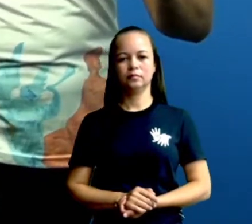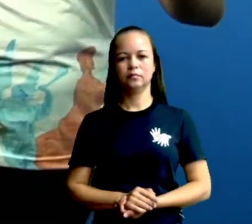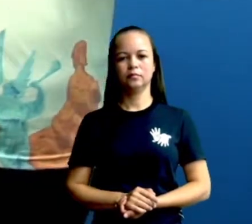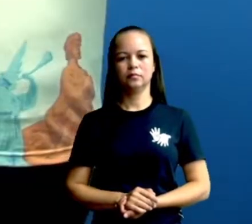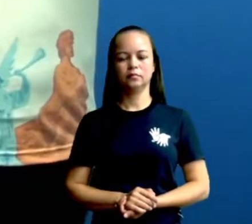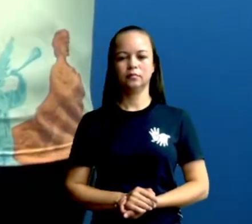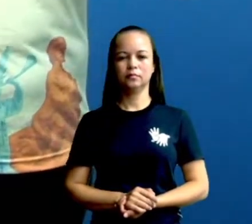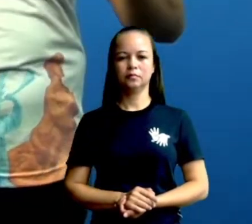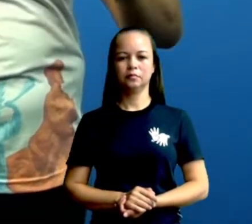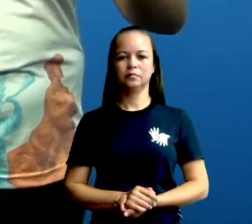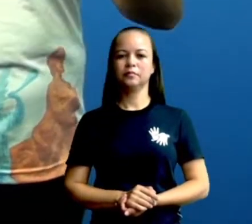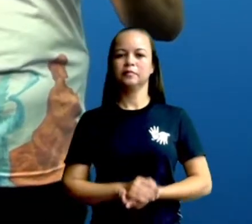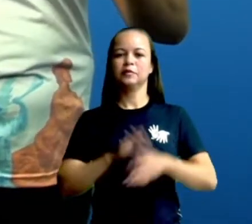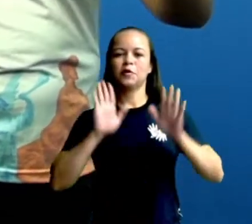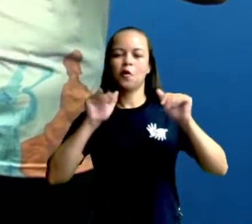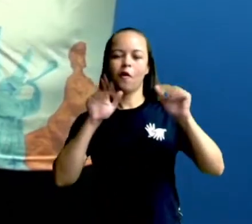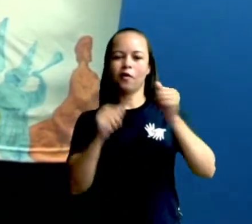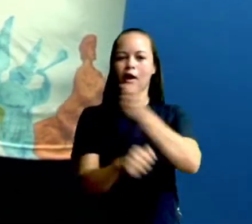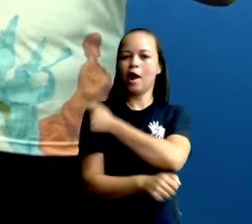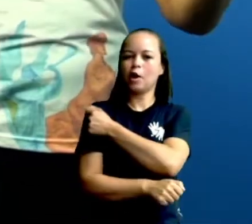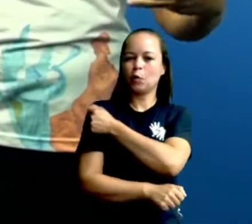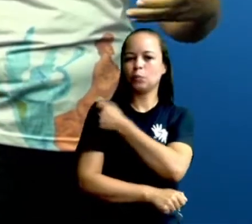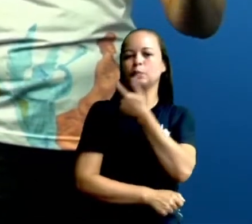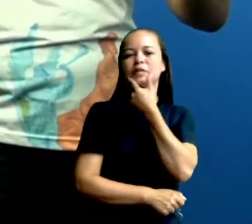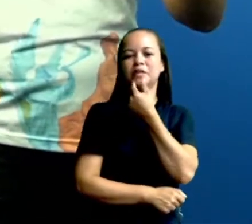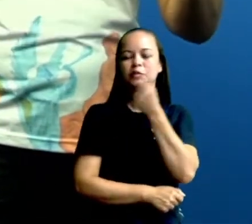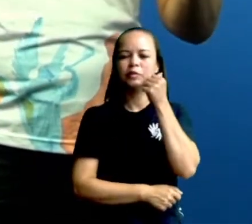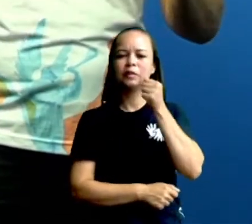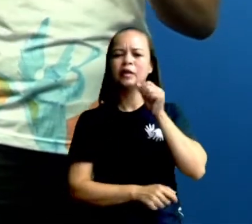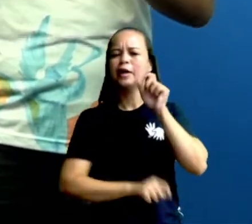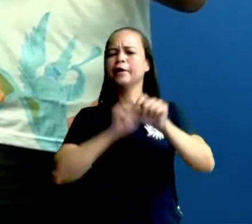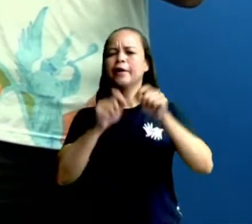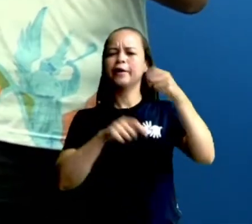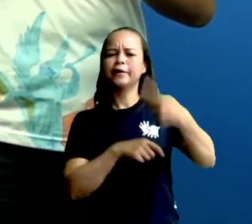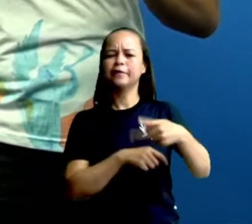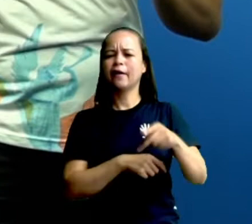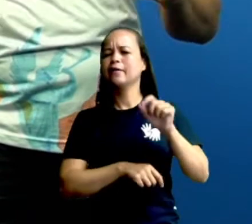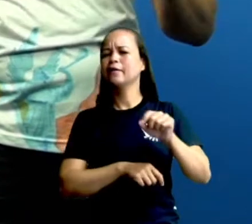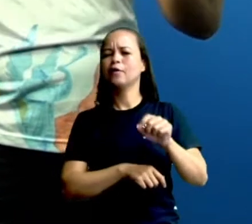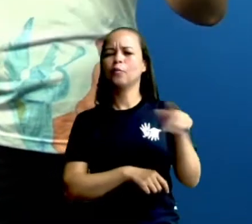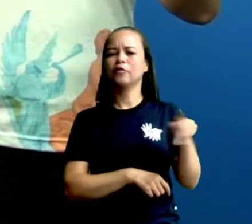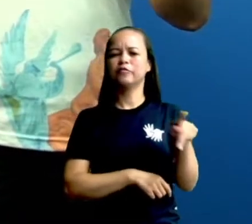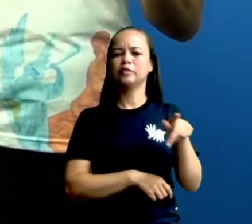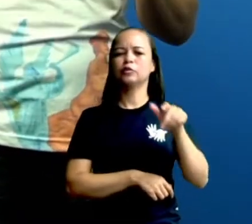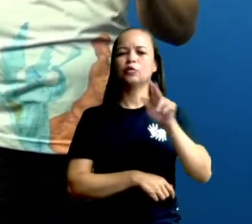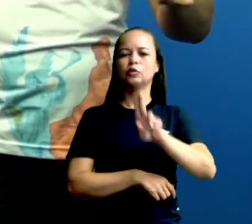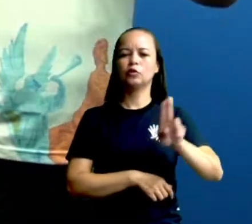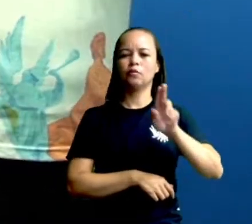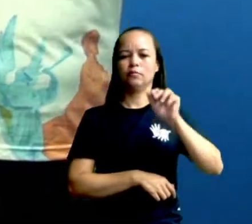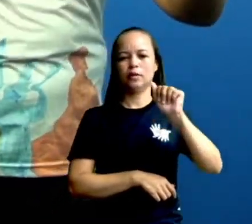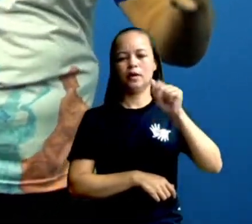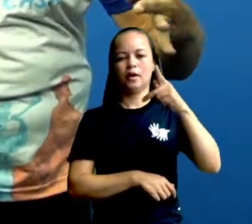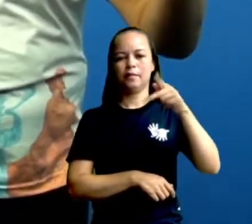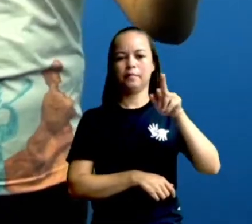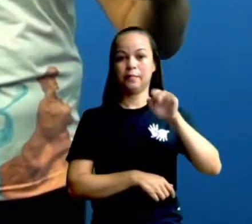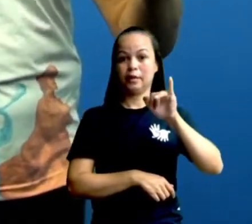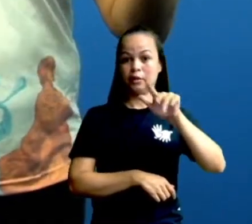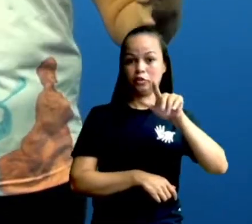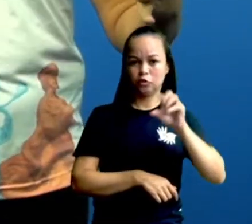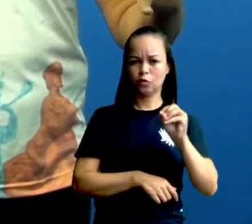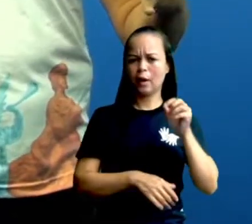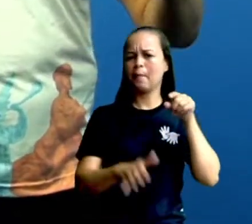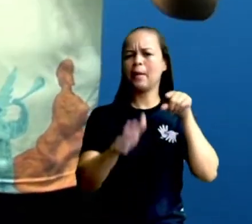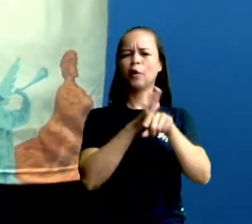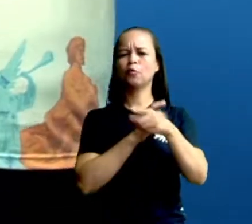Salve, salve, aluna e aluno, quem é que está aqui na área? Tio Aprígio, fazendo aquela perguntinha básica, fofinha. Tem